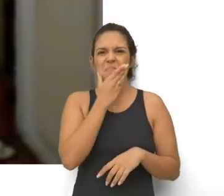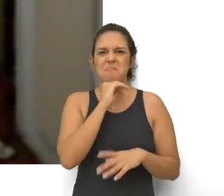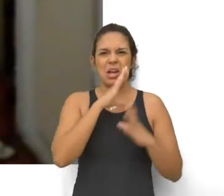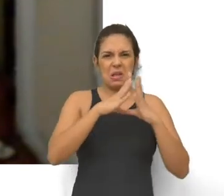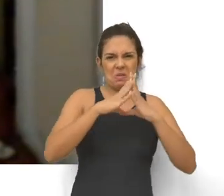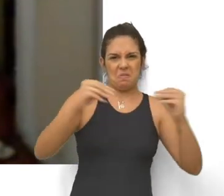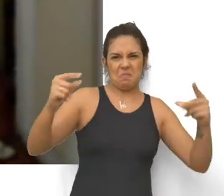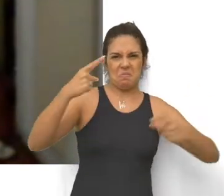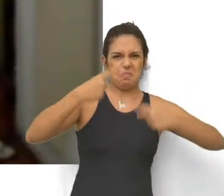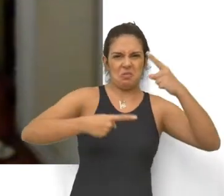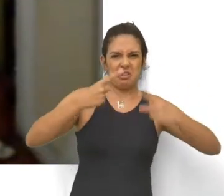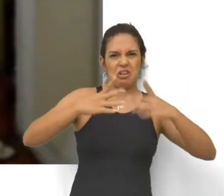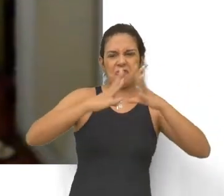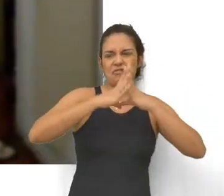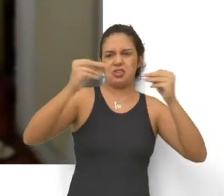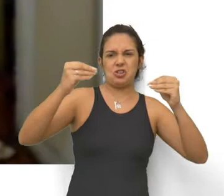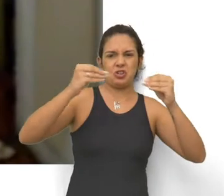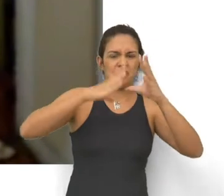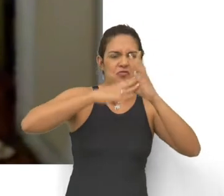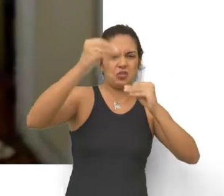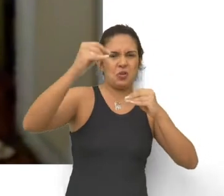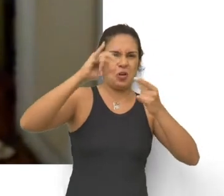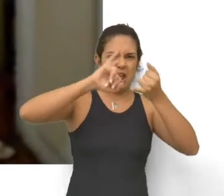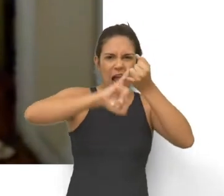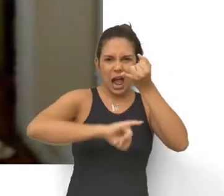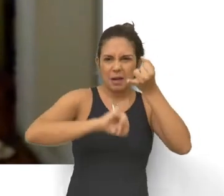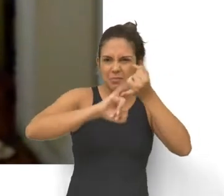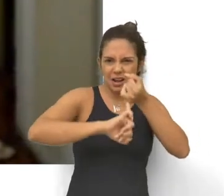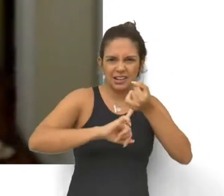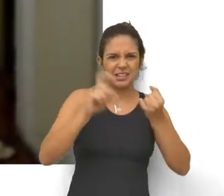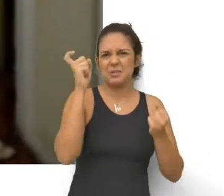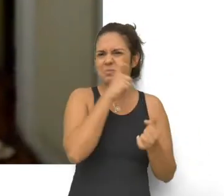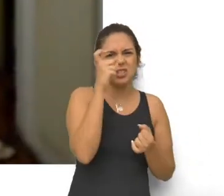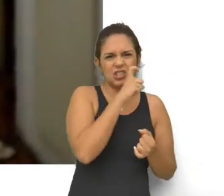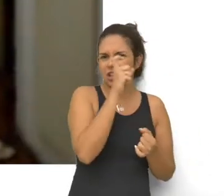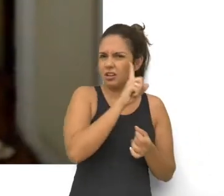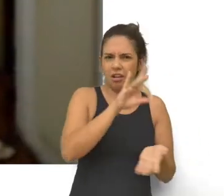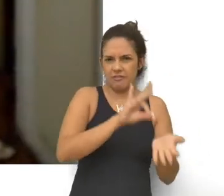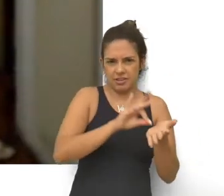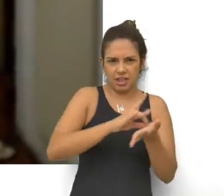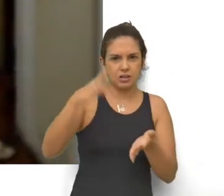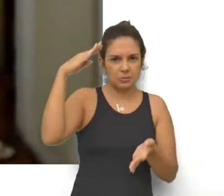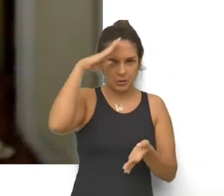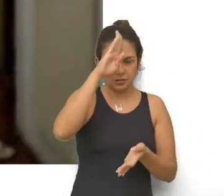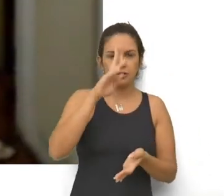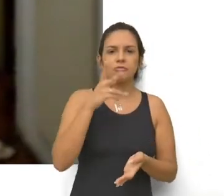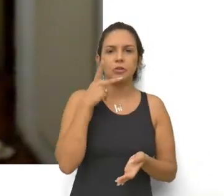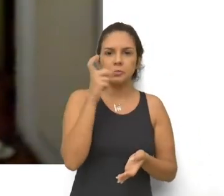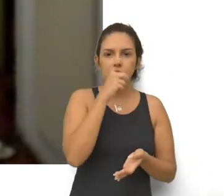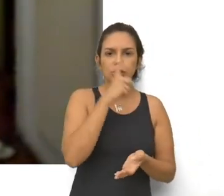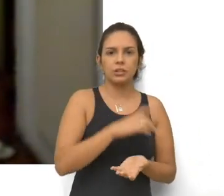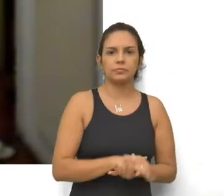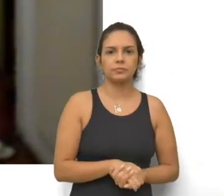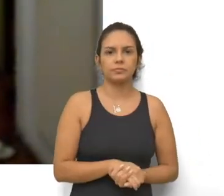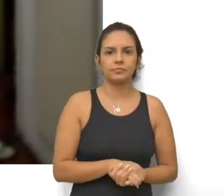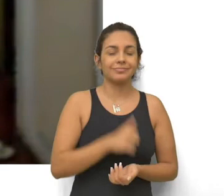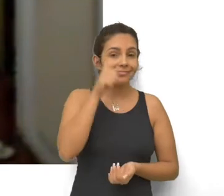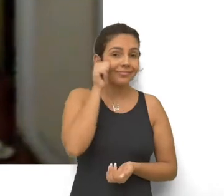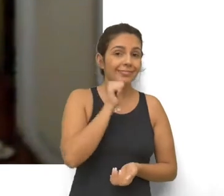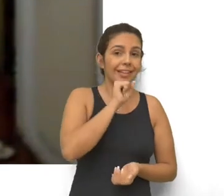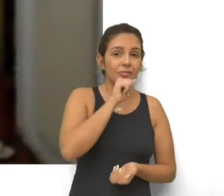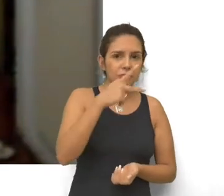nenhuma, que o pai dele fugiu com uma amante. Uma coisa assim, só por isso ele já devia ter sofrido um impeachment. Não é? E a avó